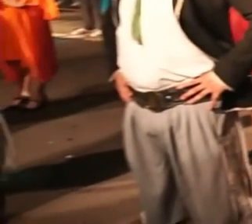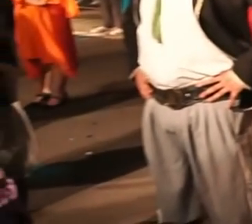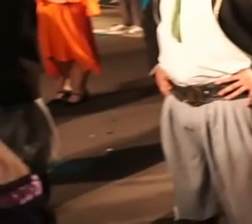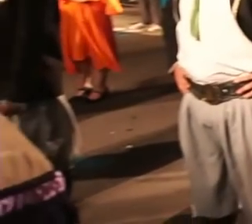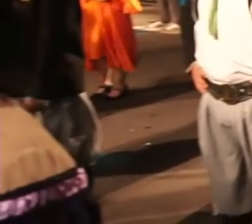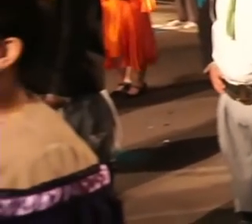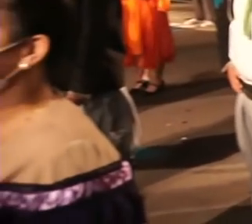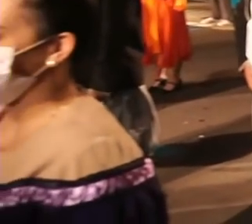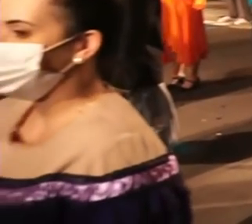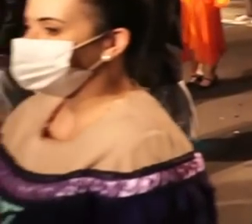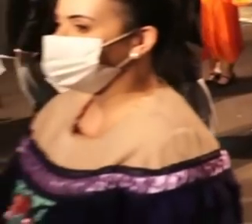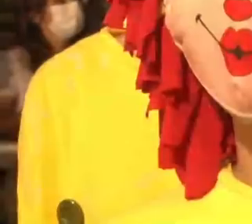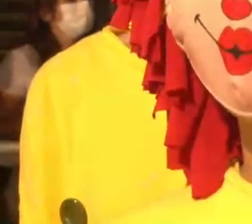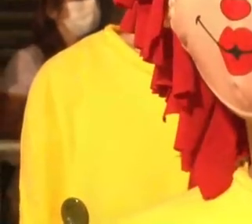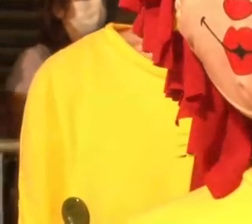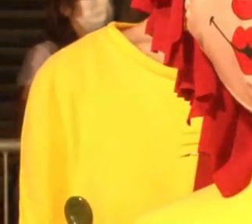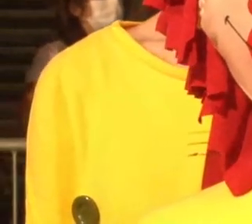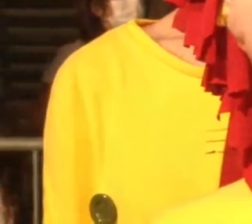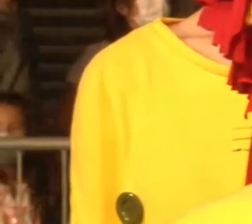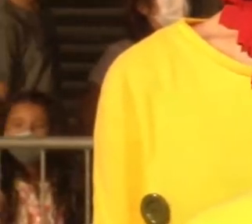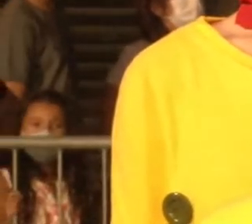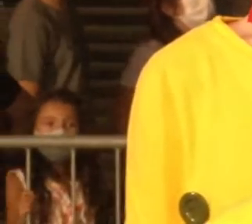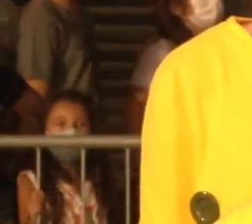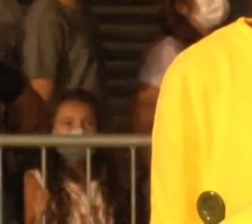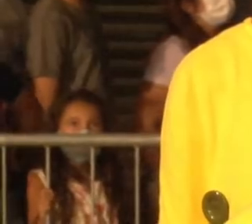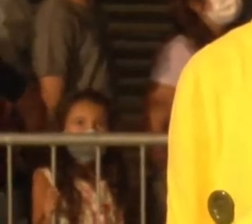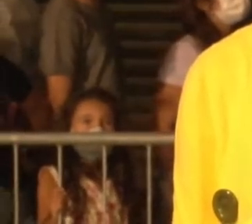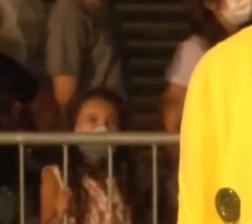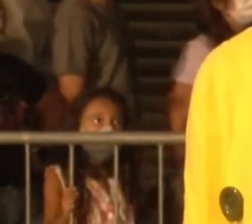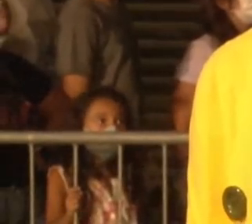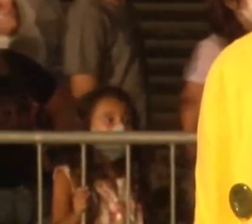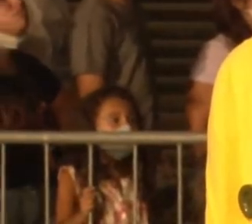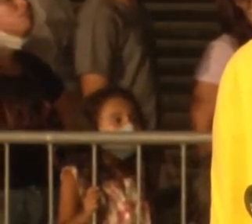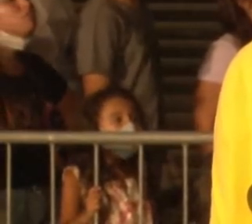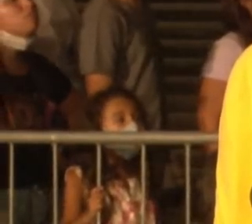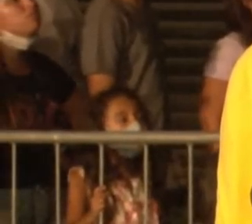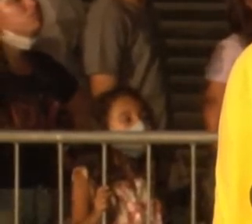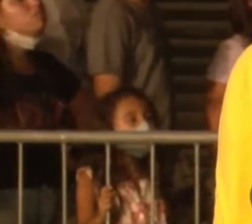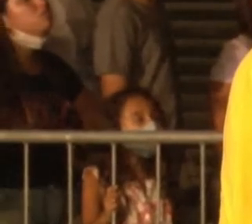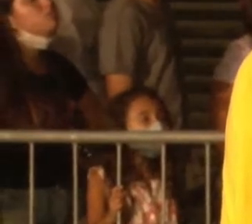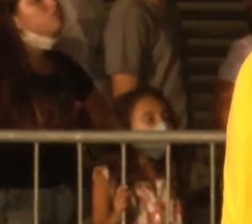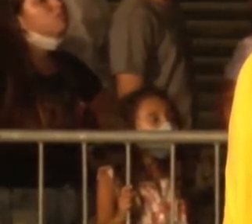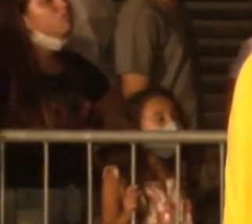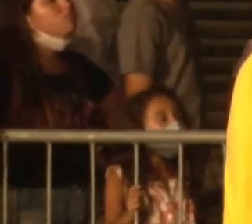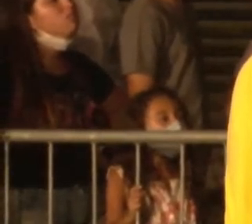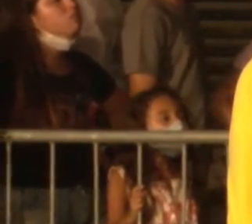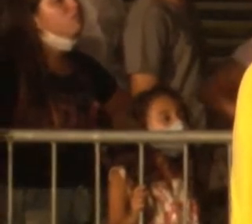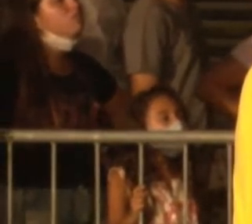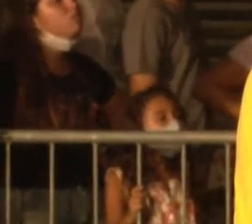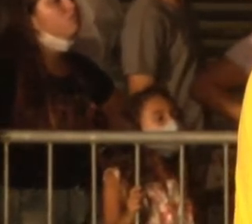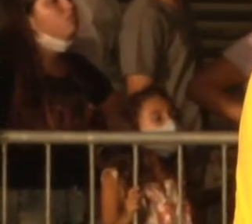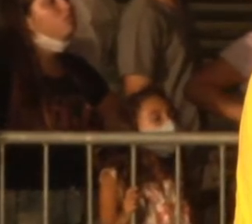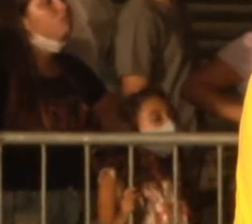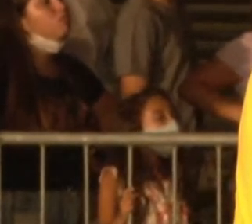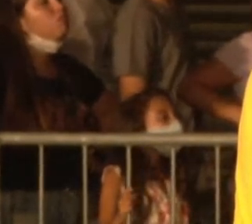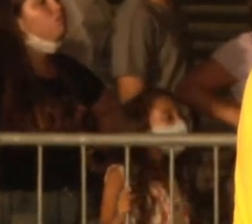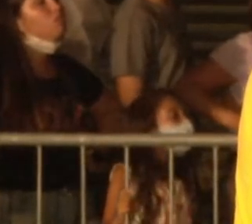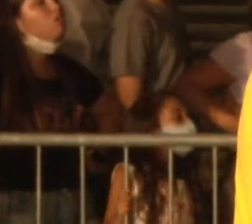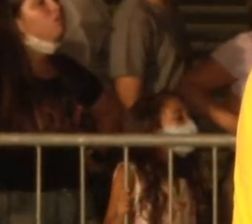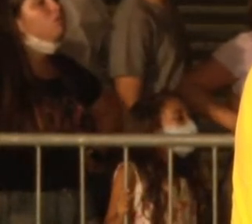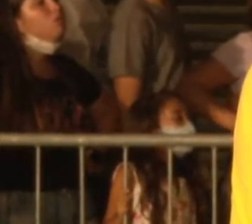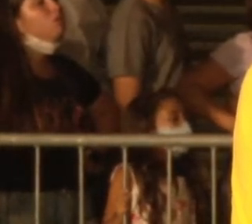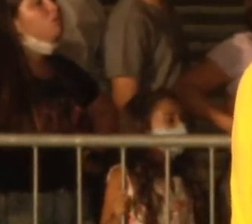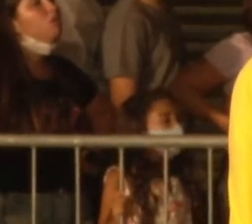Vanessa da Luz e também Lívia Viana e Manu Becker. Olha o detalhe ali, Thales.